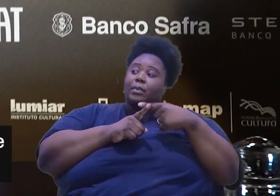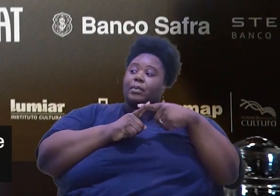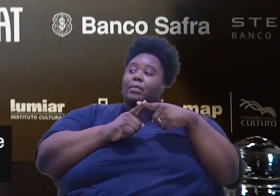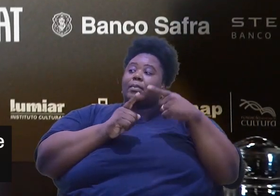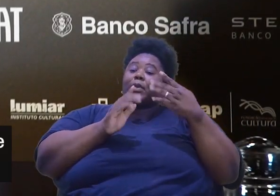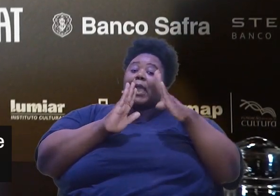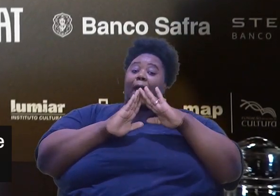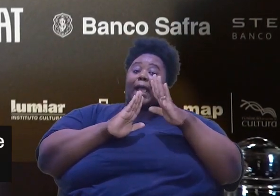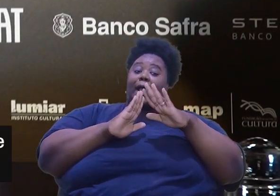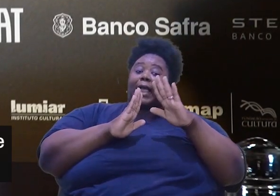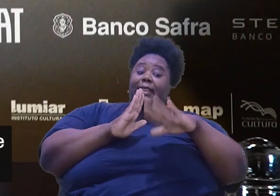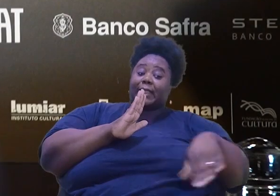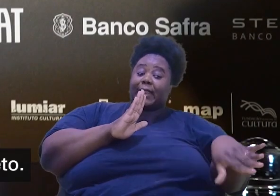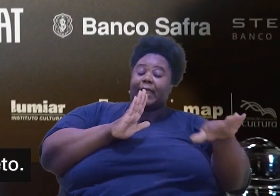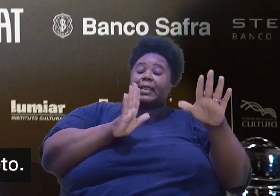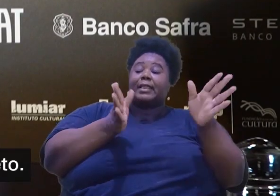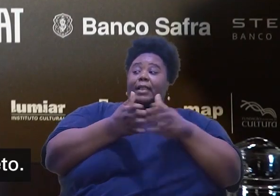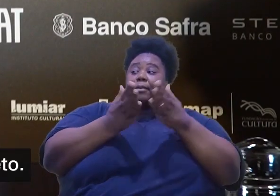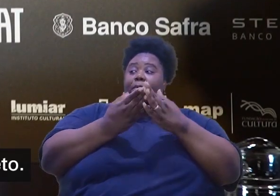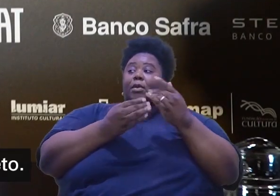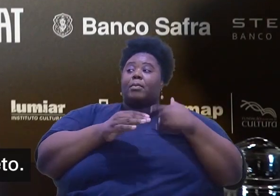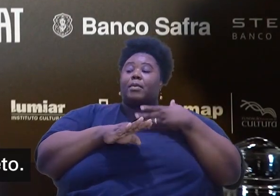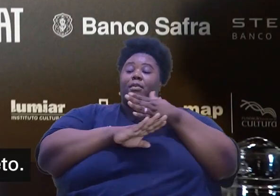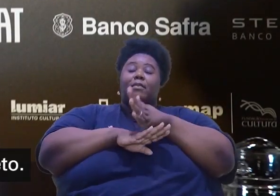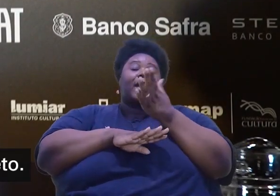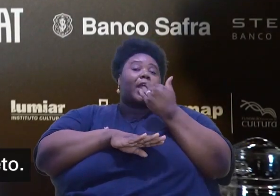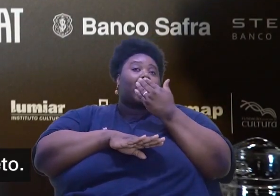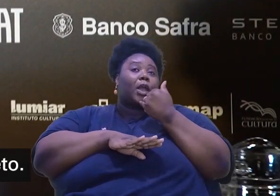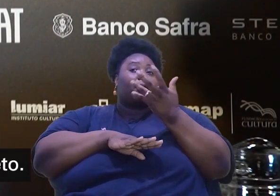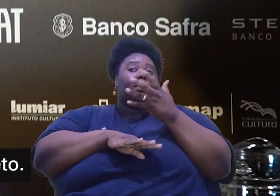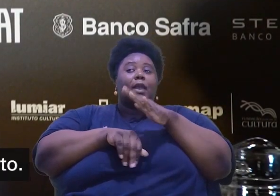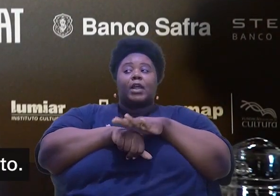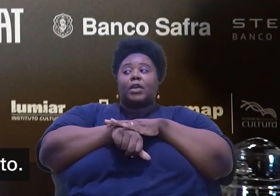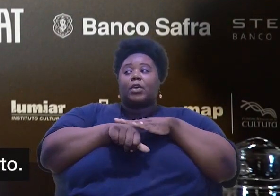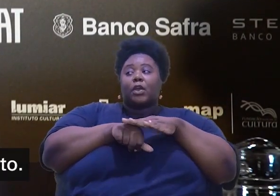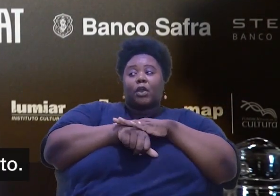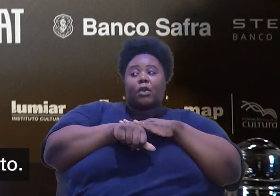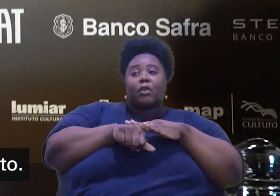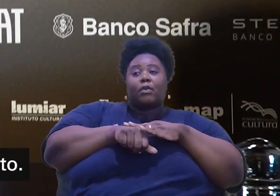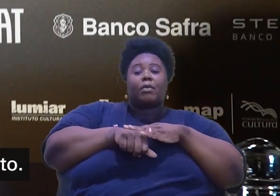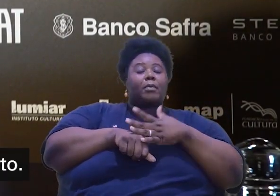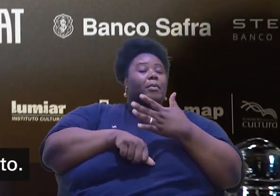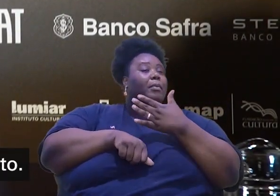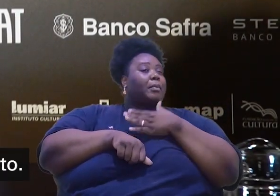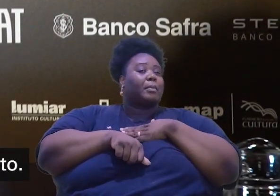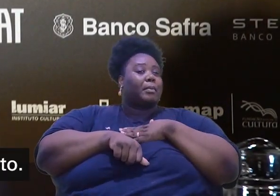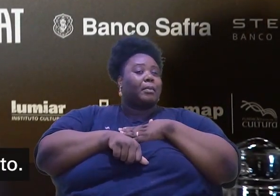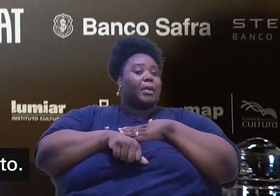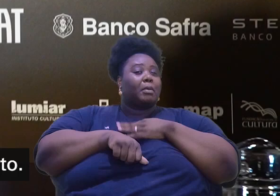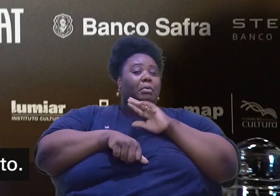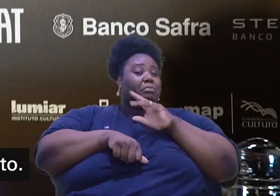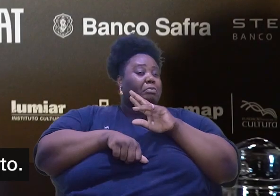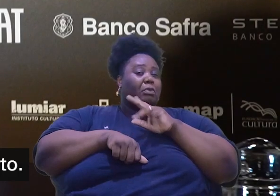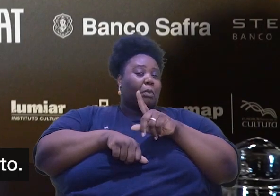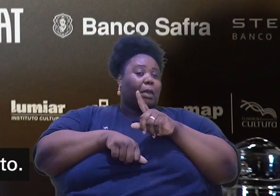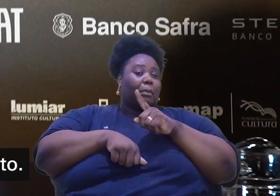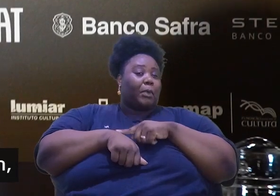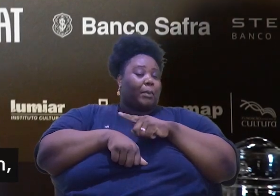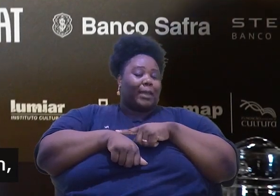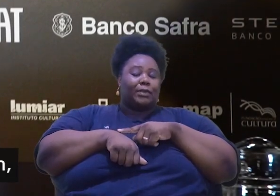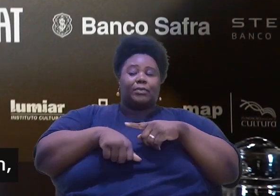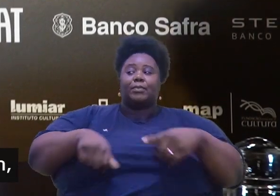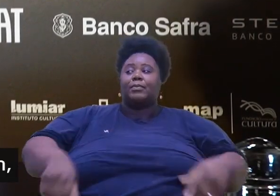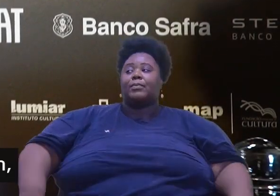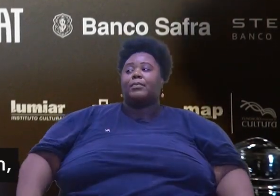iam para a cantina. E eu sempre quero conversar com o Frei Beto. Para mim, não foi esse o único momento.